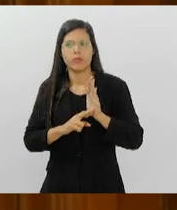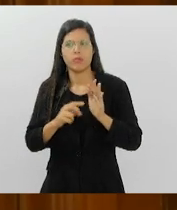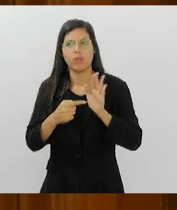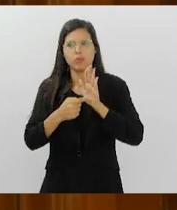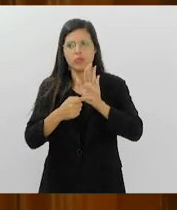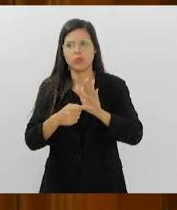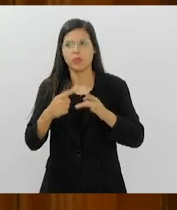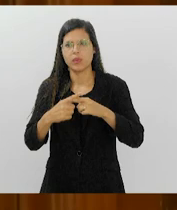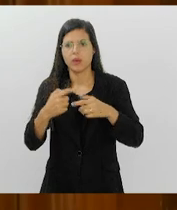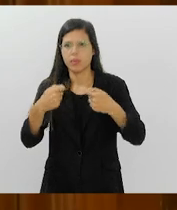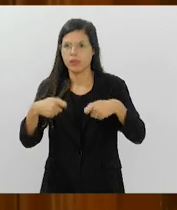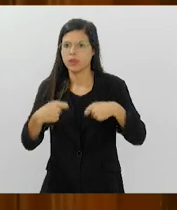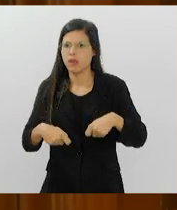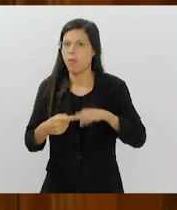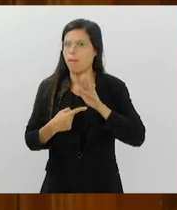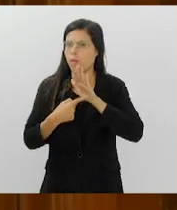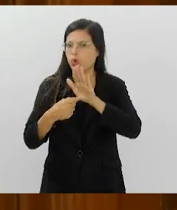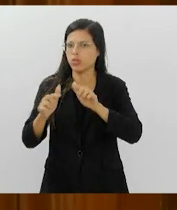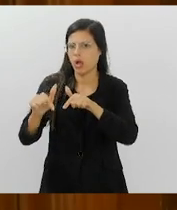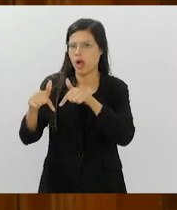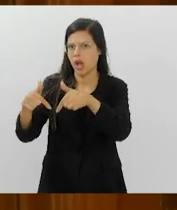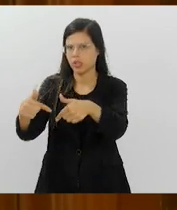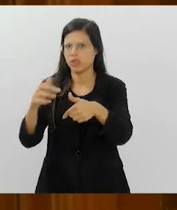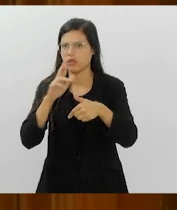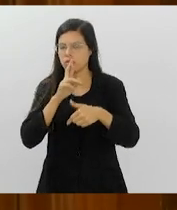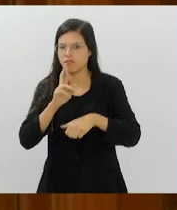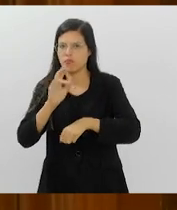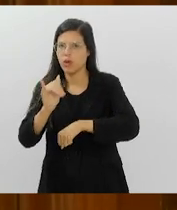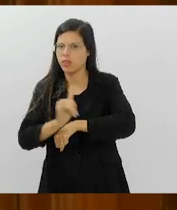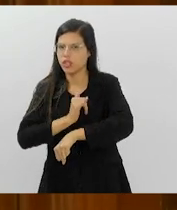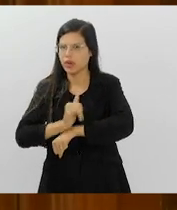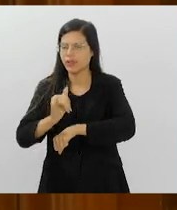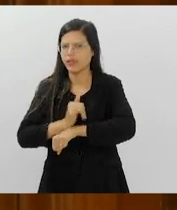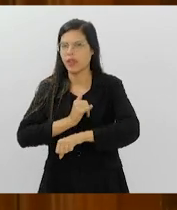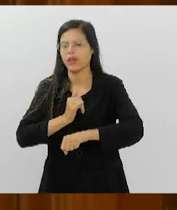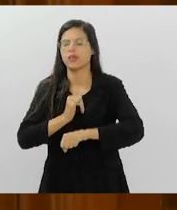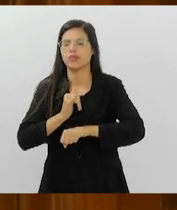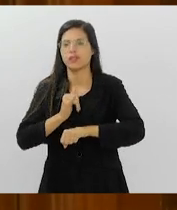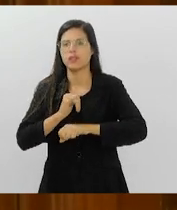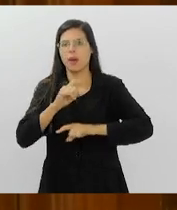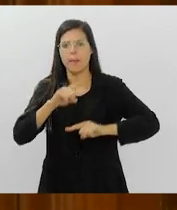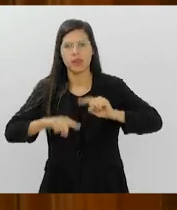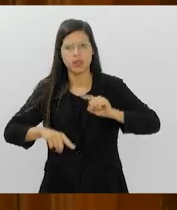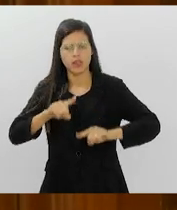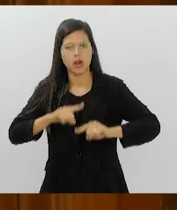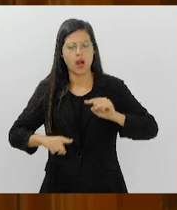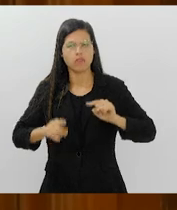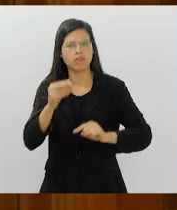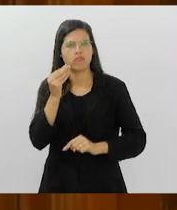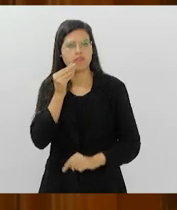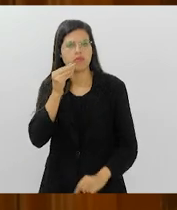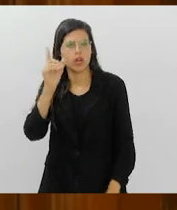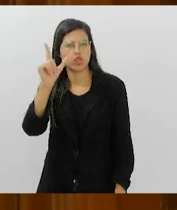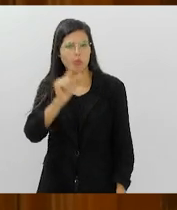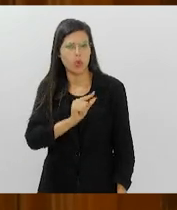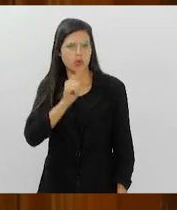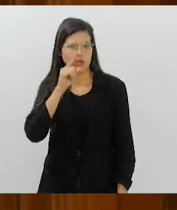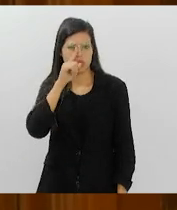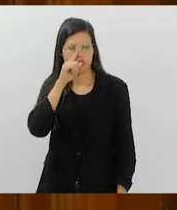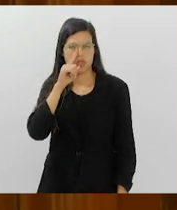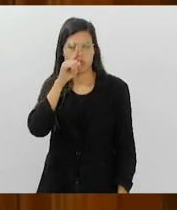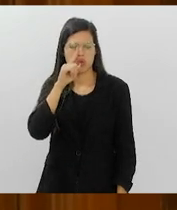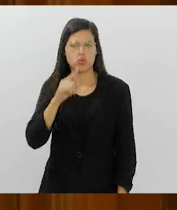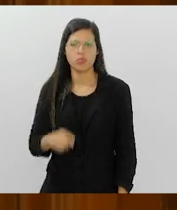se produzir resultados, se produzirem ferramentas, né, para mitigar esse risco.